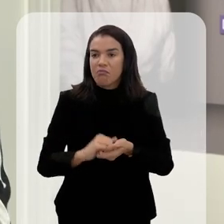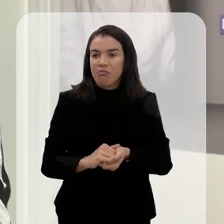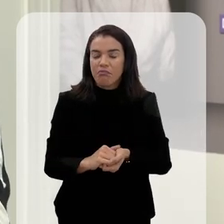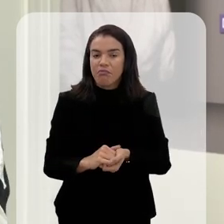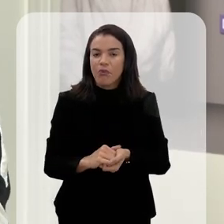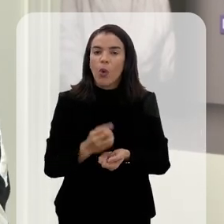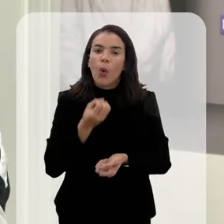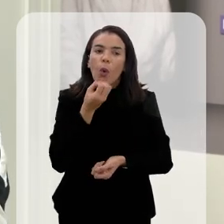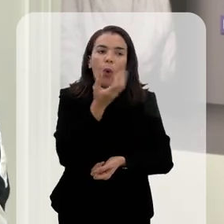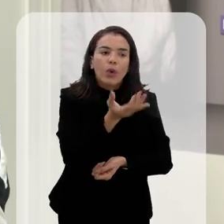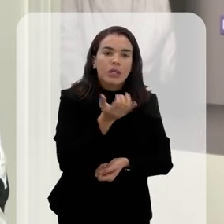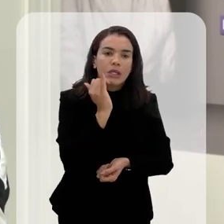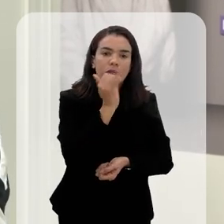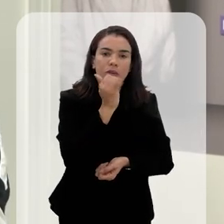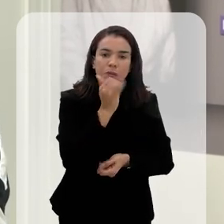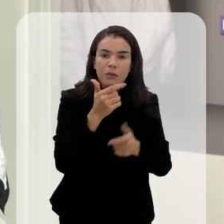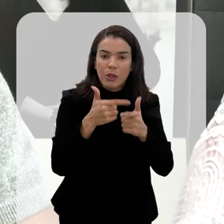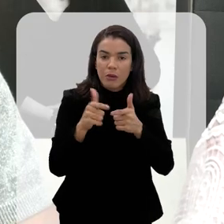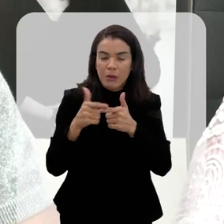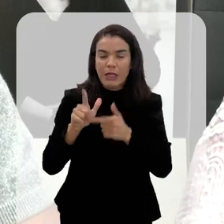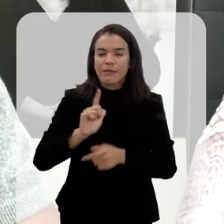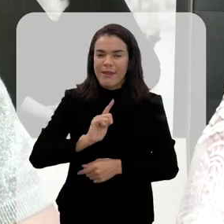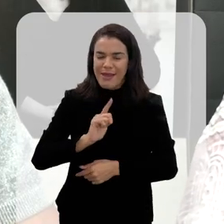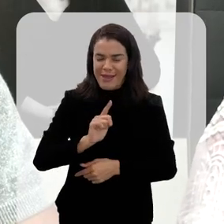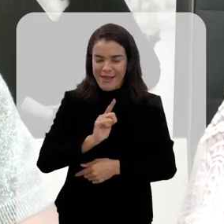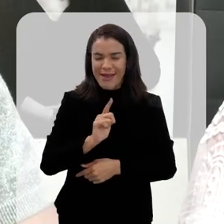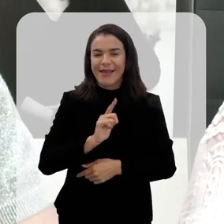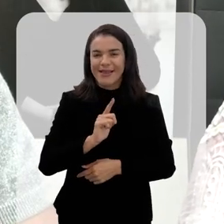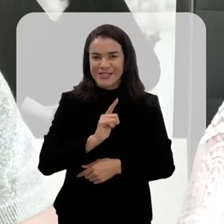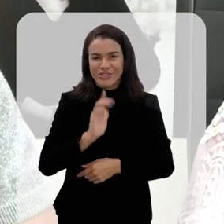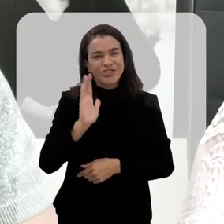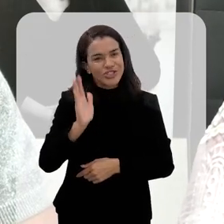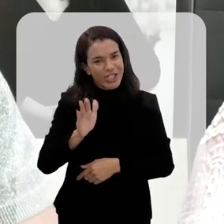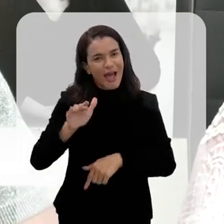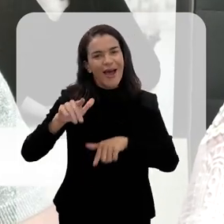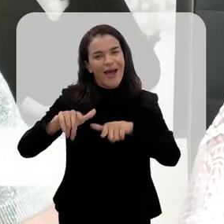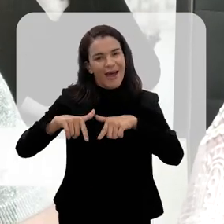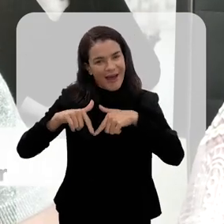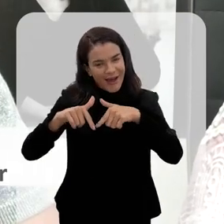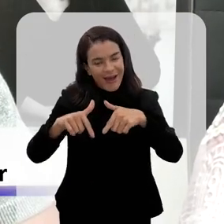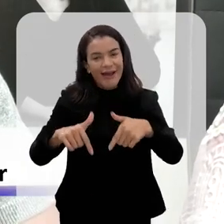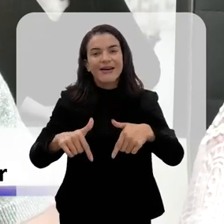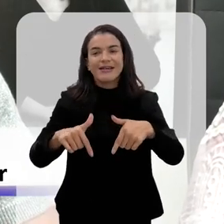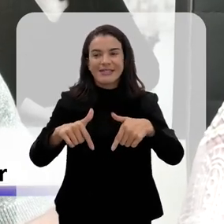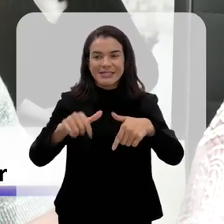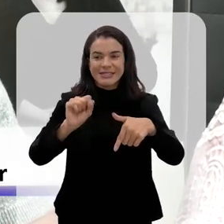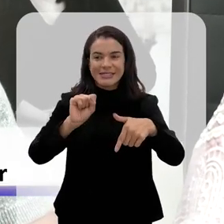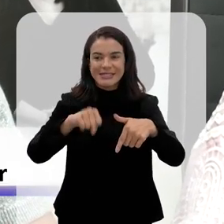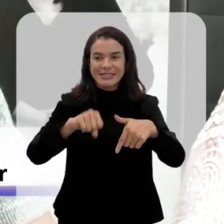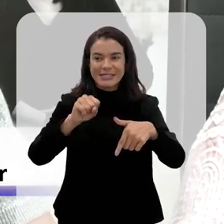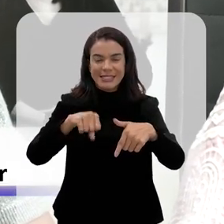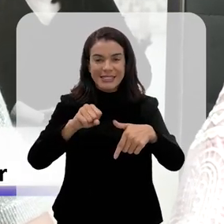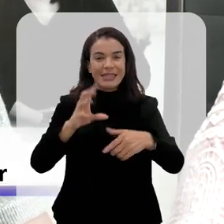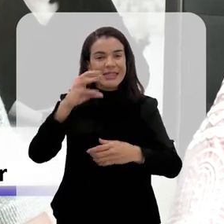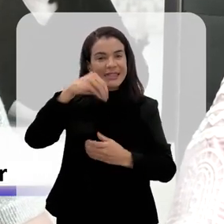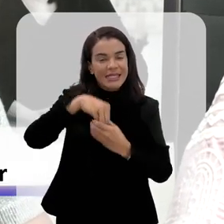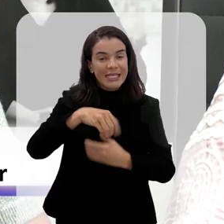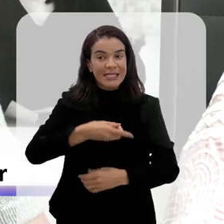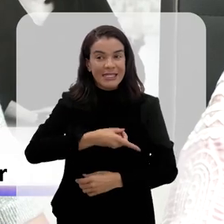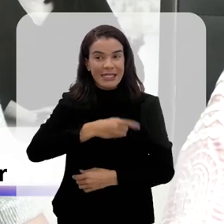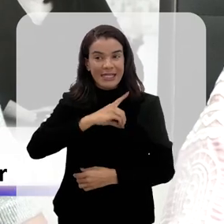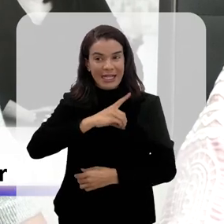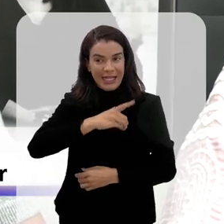levando esse tipo de problema? Sim, existe esse trabalho. O trabalho já é feito